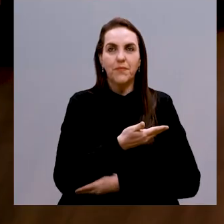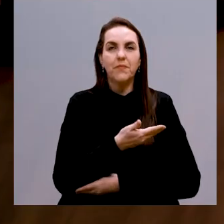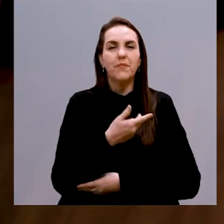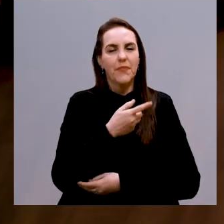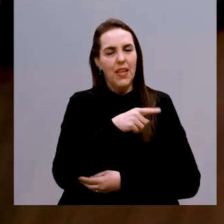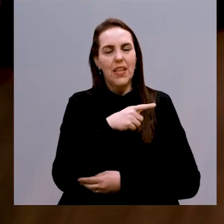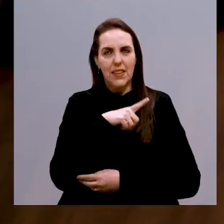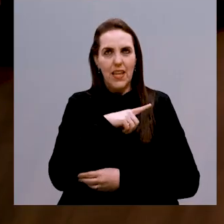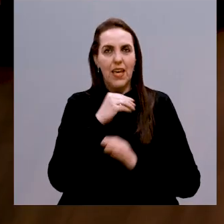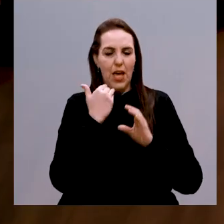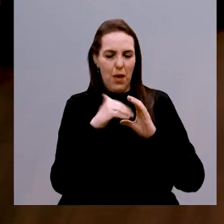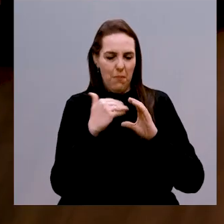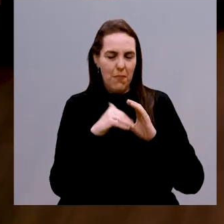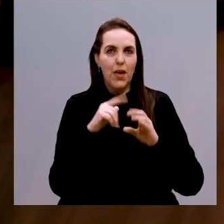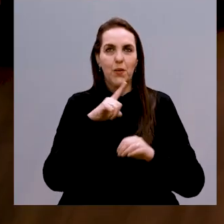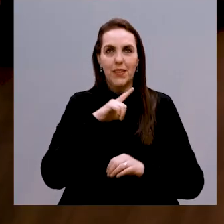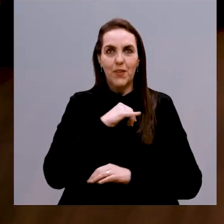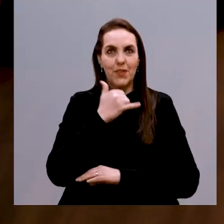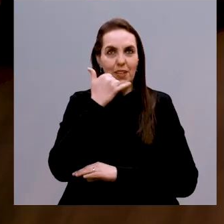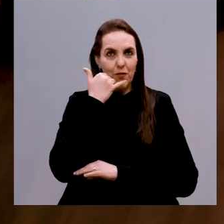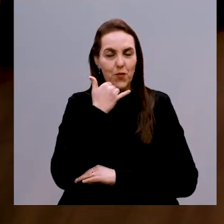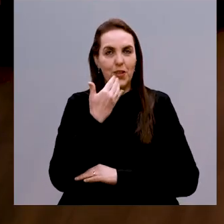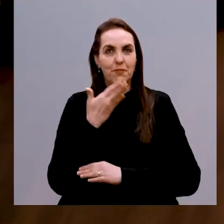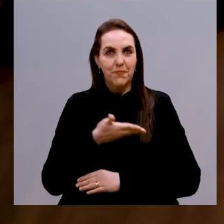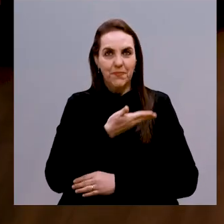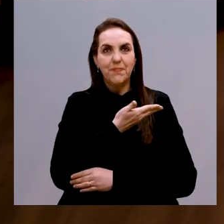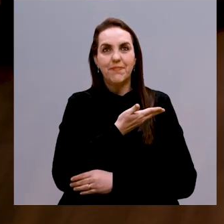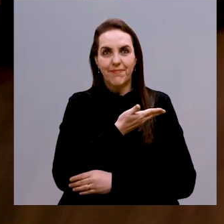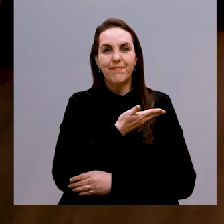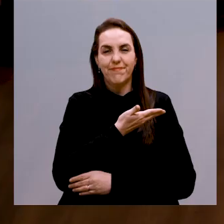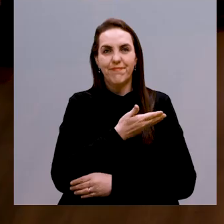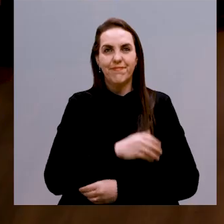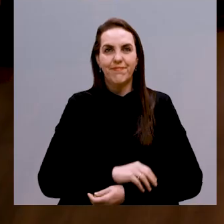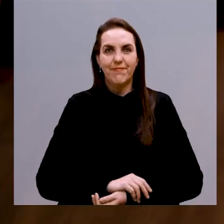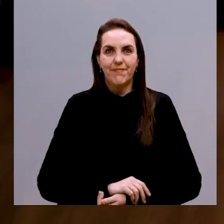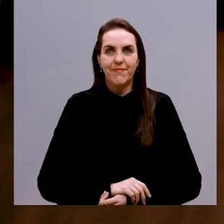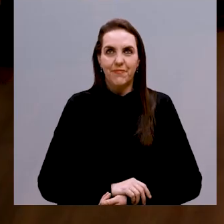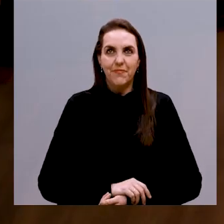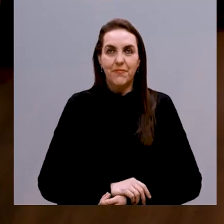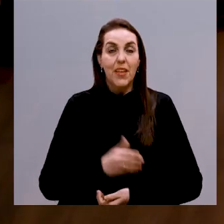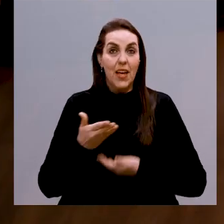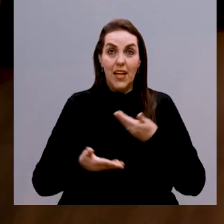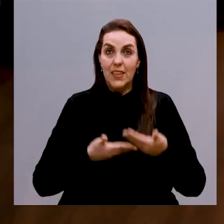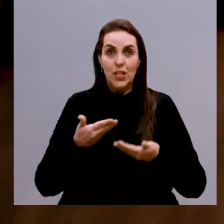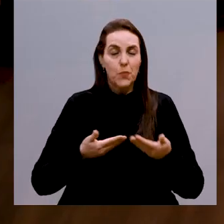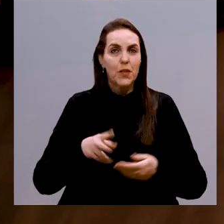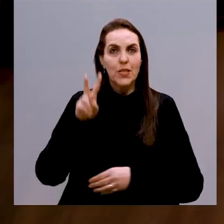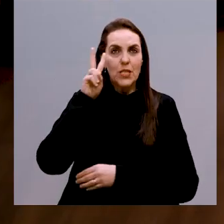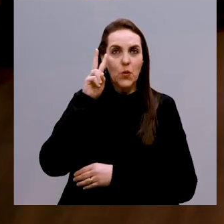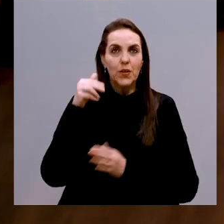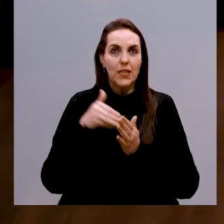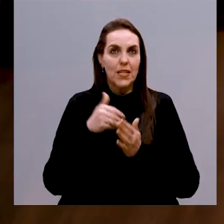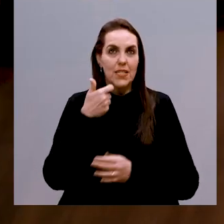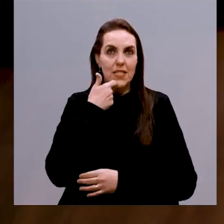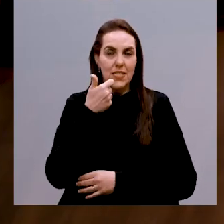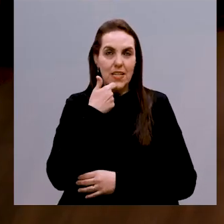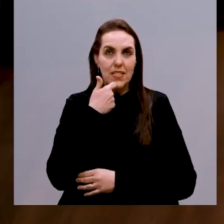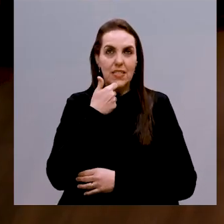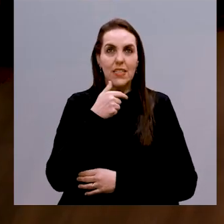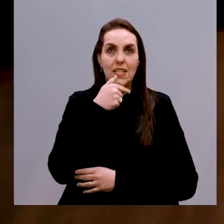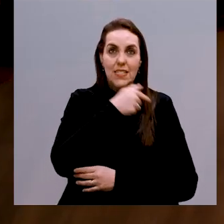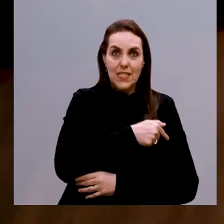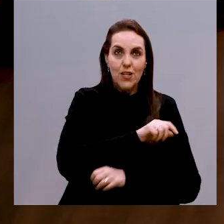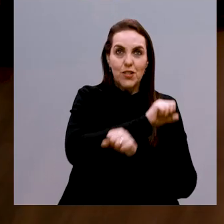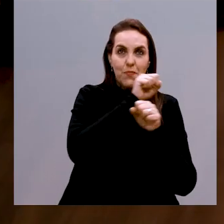bancodeleite@hg.ux.br, isso, Bruna. E o telefone 3218 7858. O atendimento de segunda a sexta,